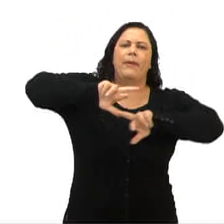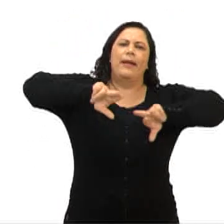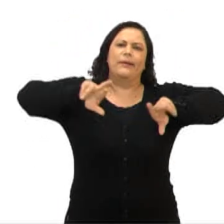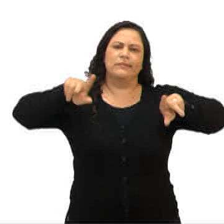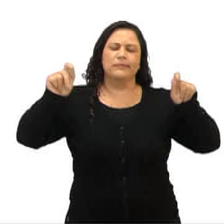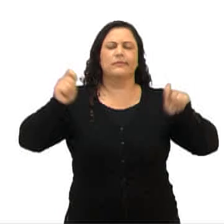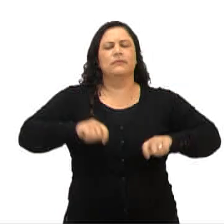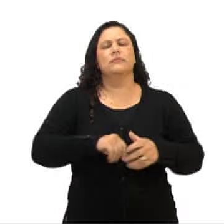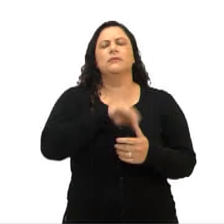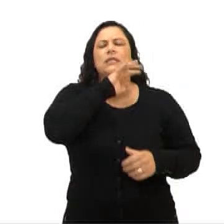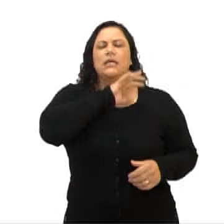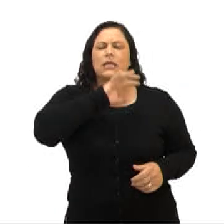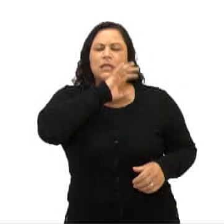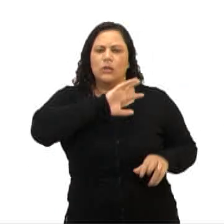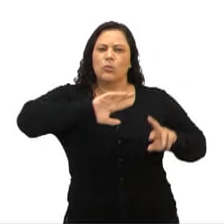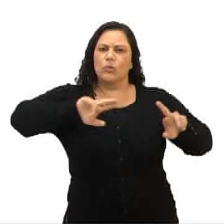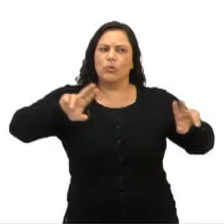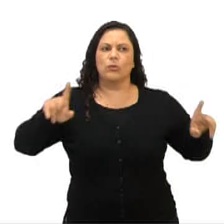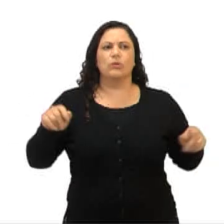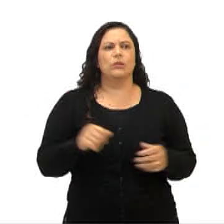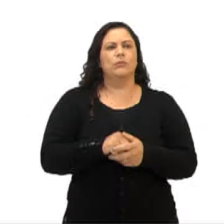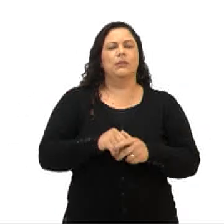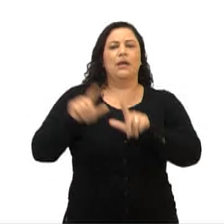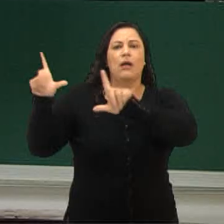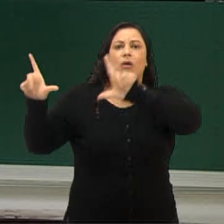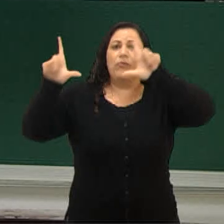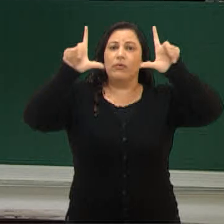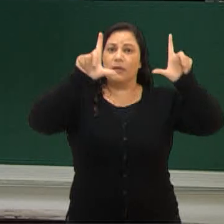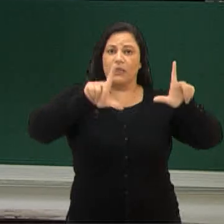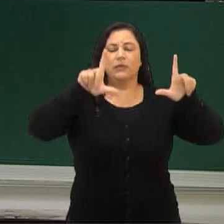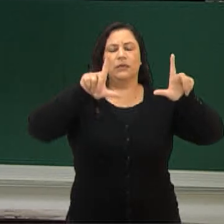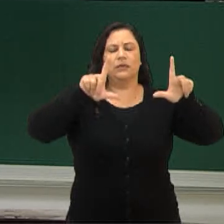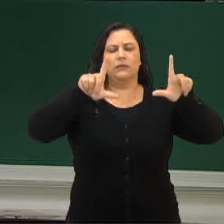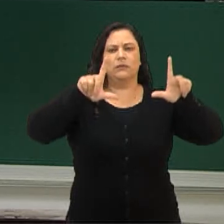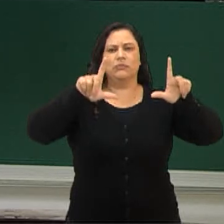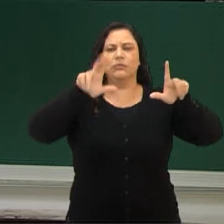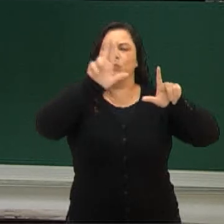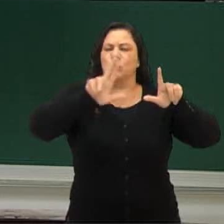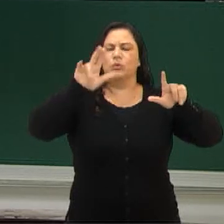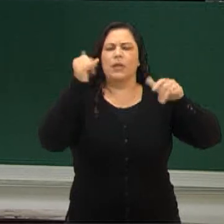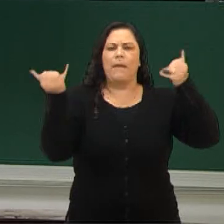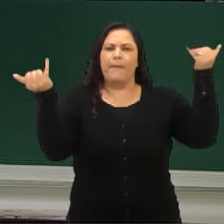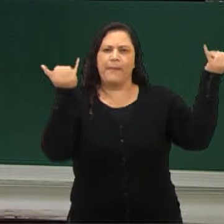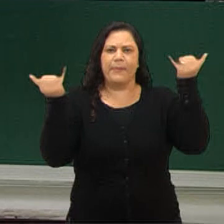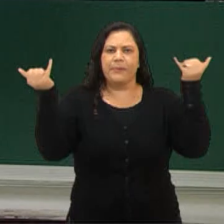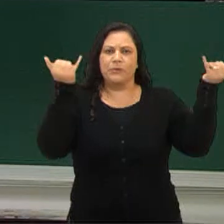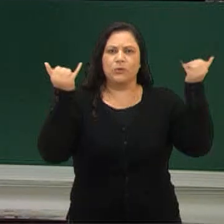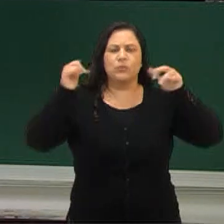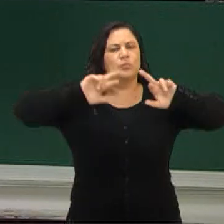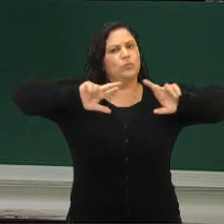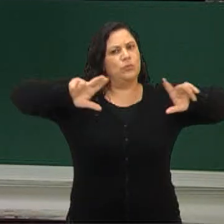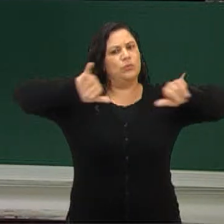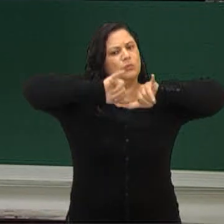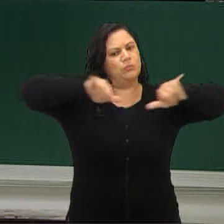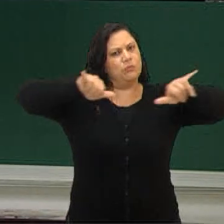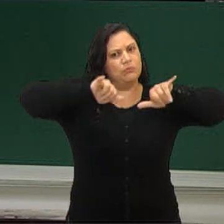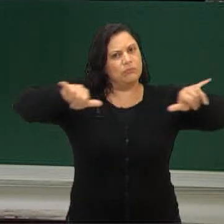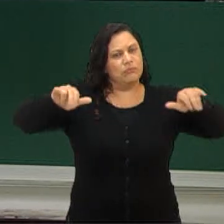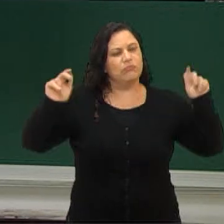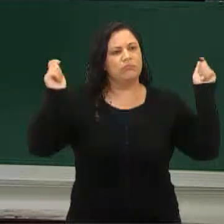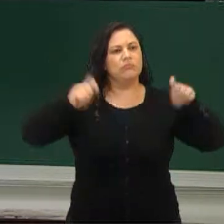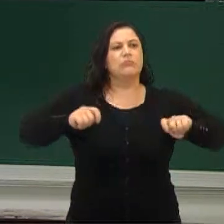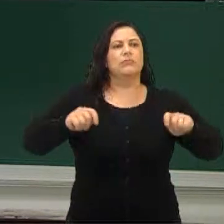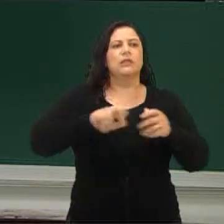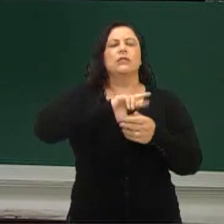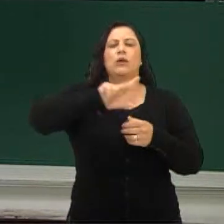primeiros cartazes artísticos usados para propaganda, feitos de litografia, né? Que é uma técnica, né, artística. Né? A gente tem serigrafia,